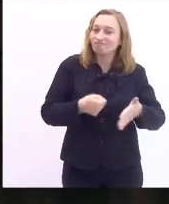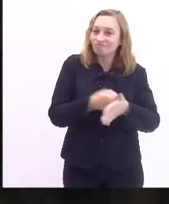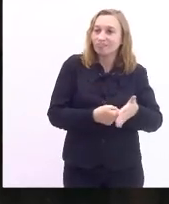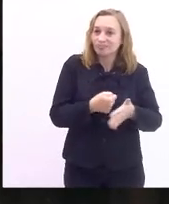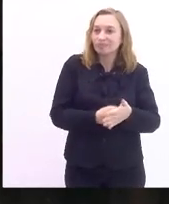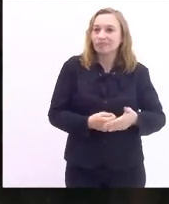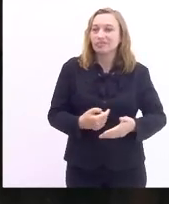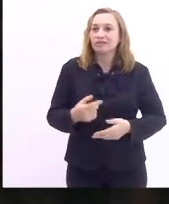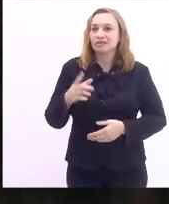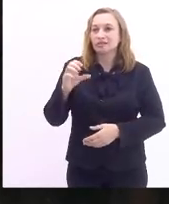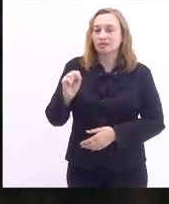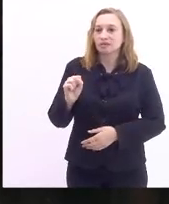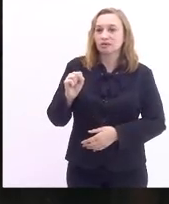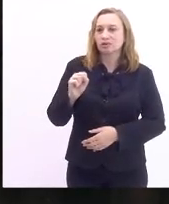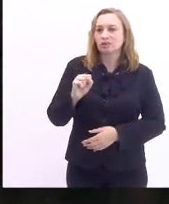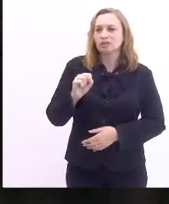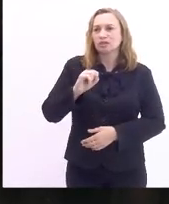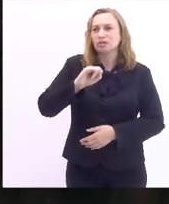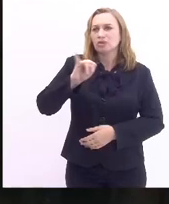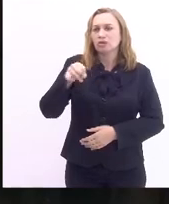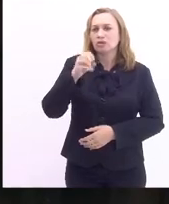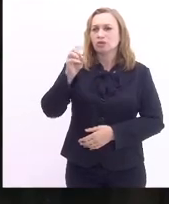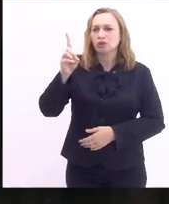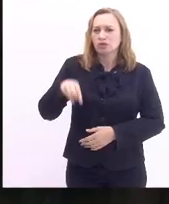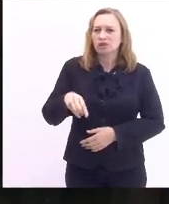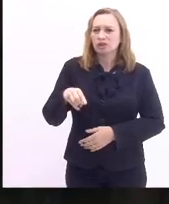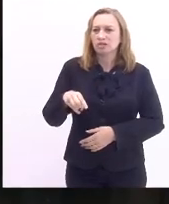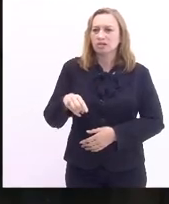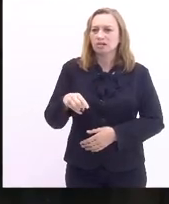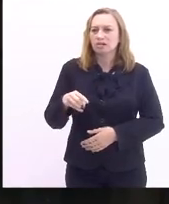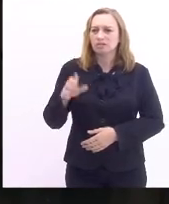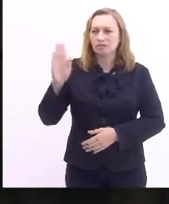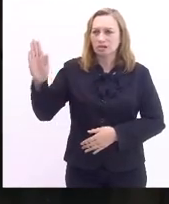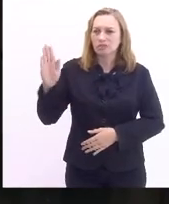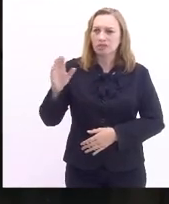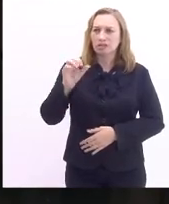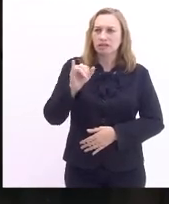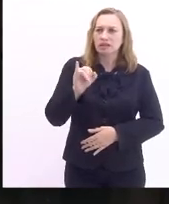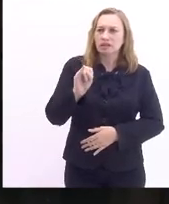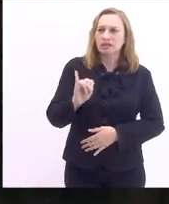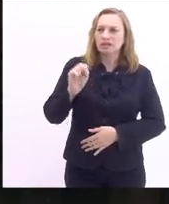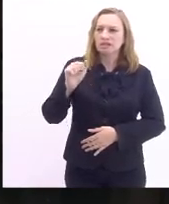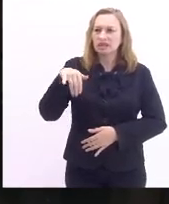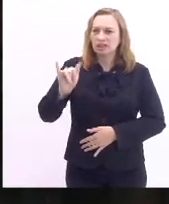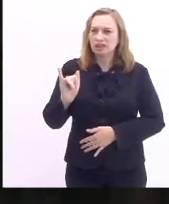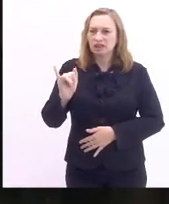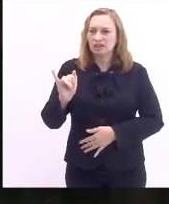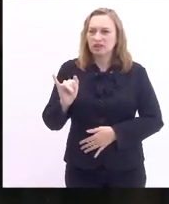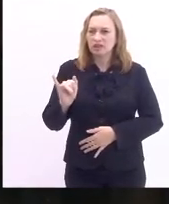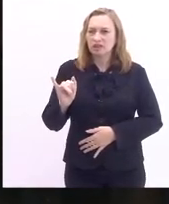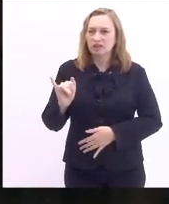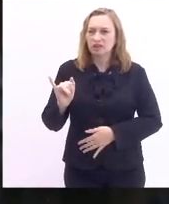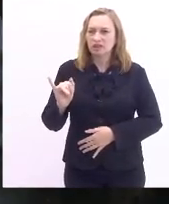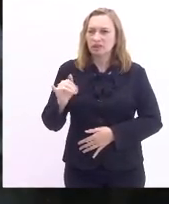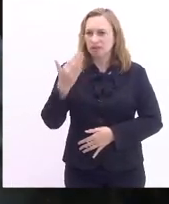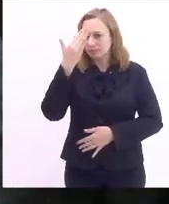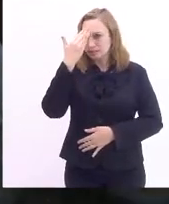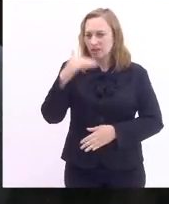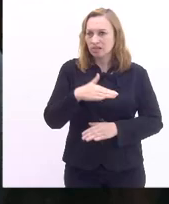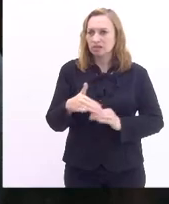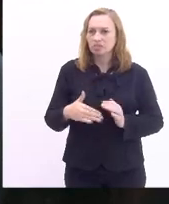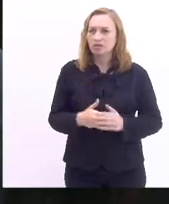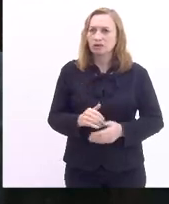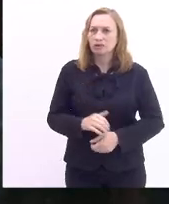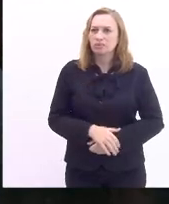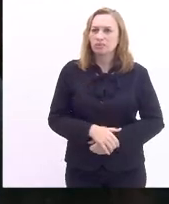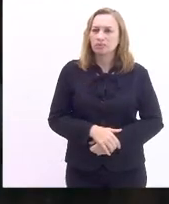lutando José adorar dos Santos presente Shirley Braga presente obrigado a todo